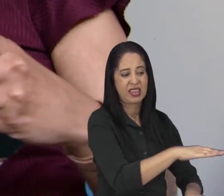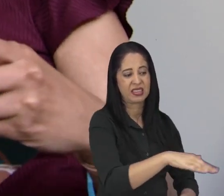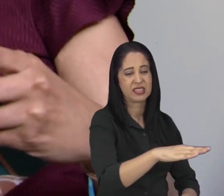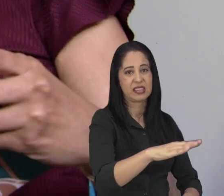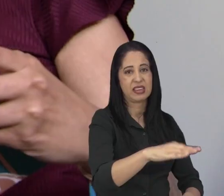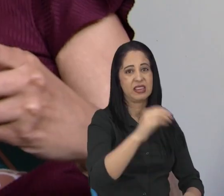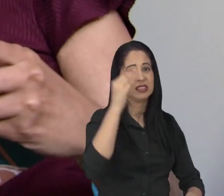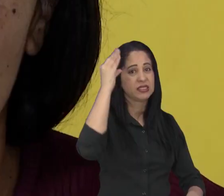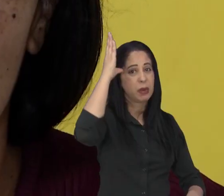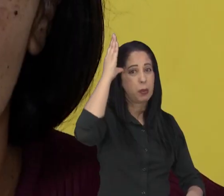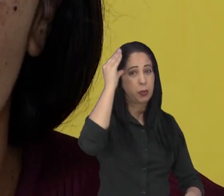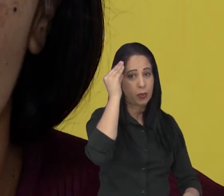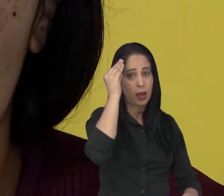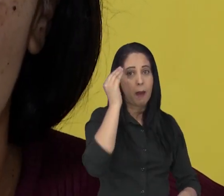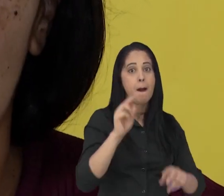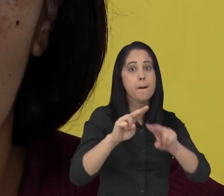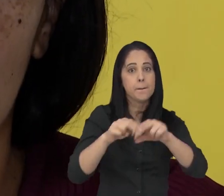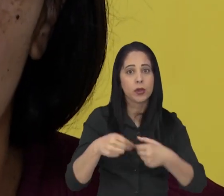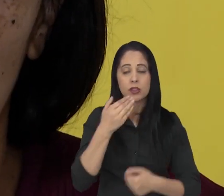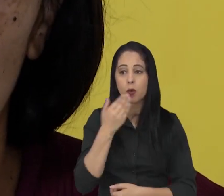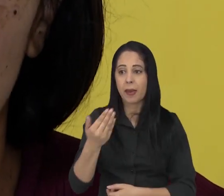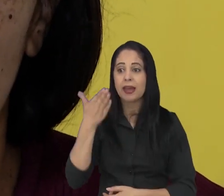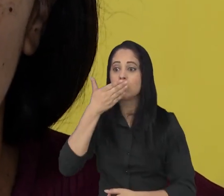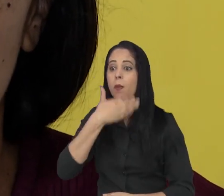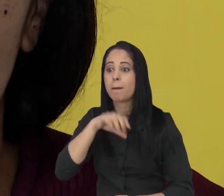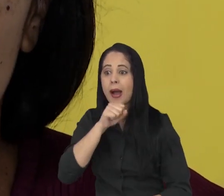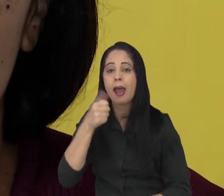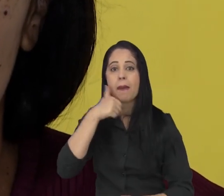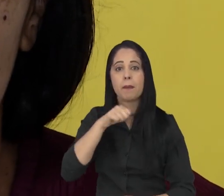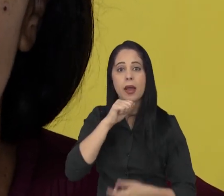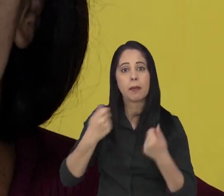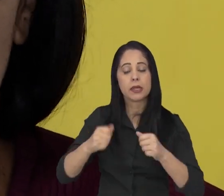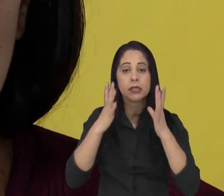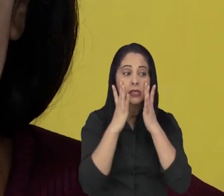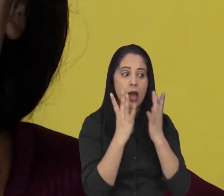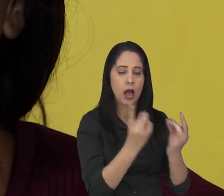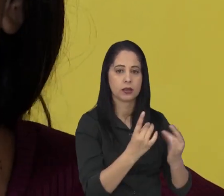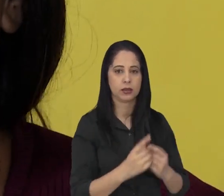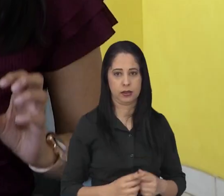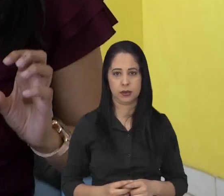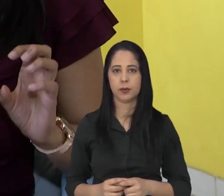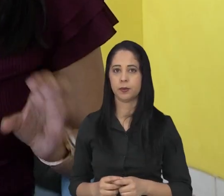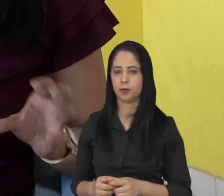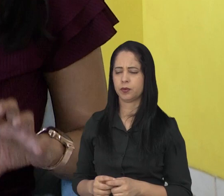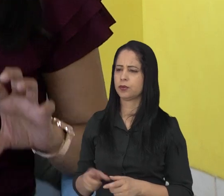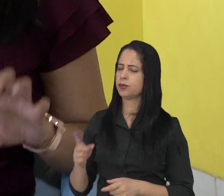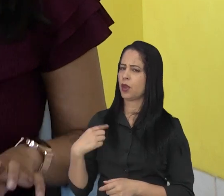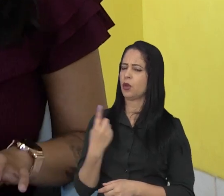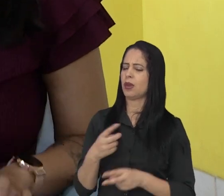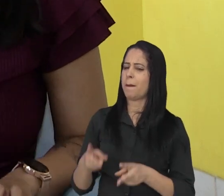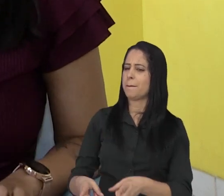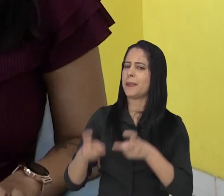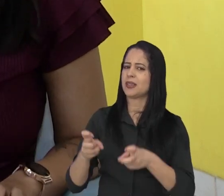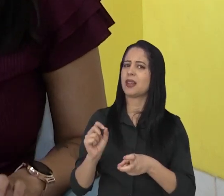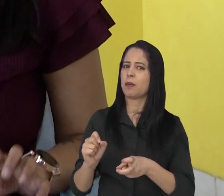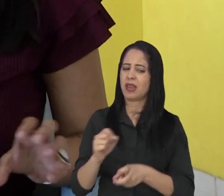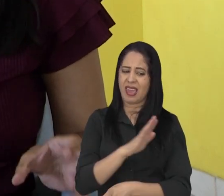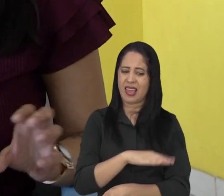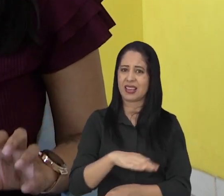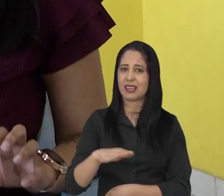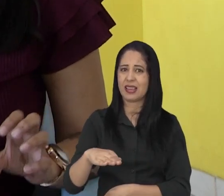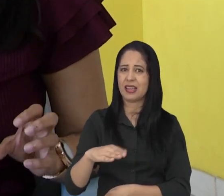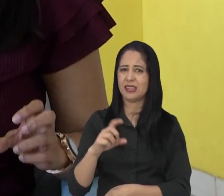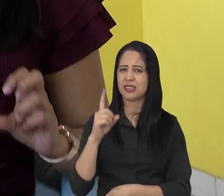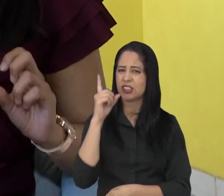aprendizado e alfabetização. Por isso, ela pede que pais e responsáveis se atentem aos sinais. A gente já começa a observar que